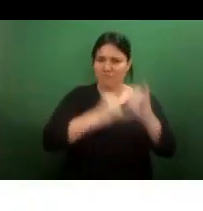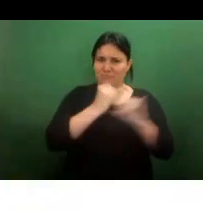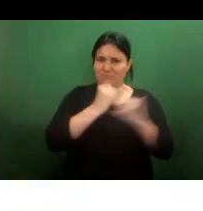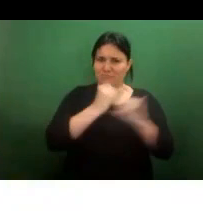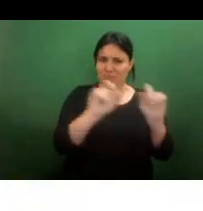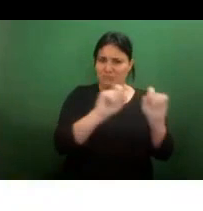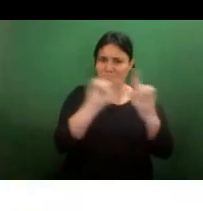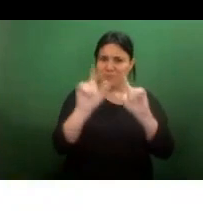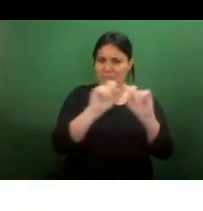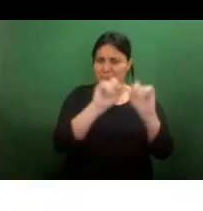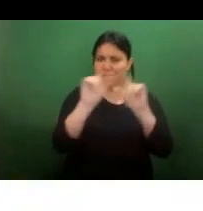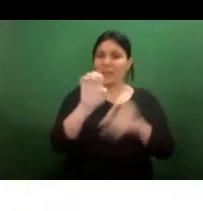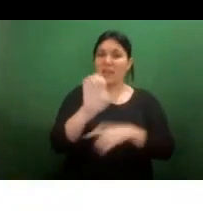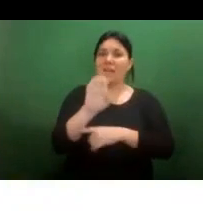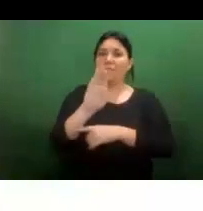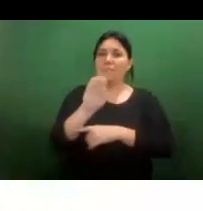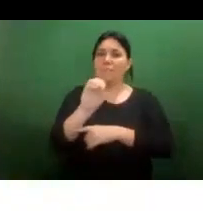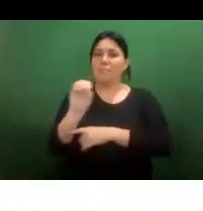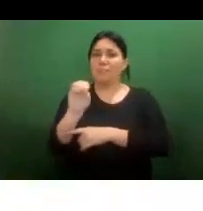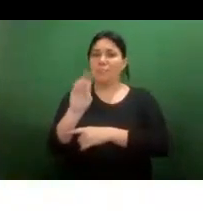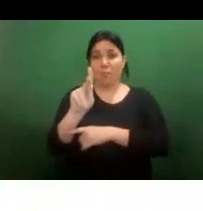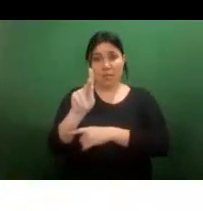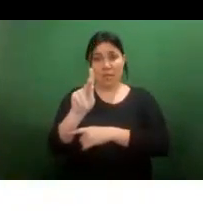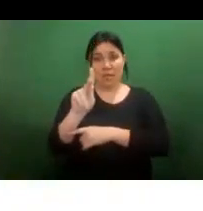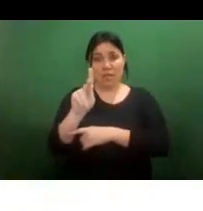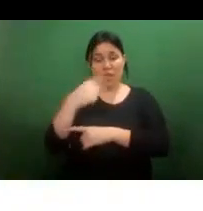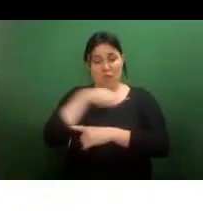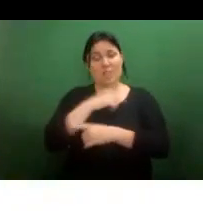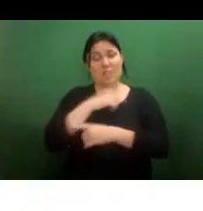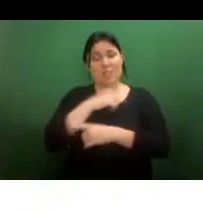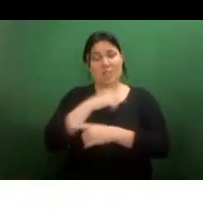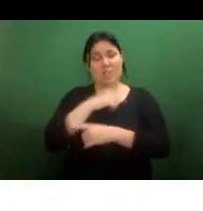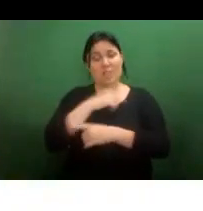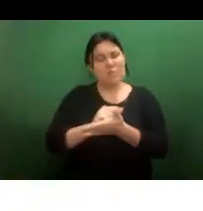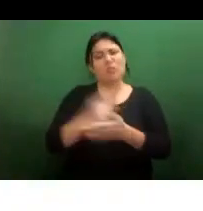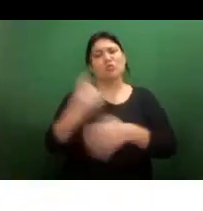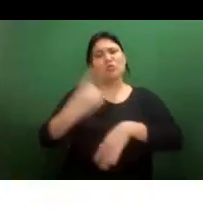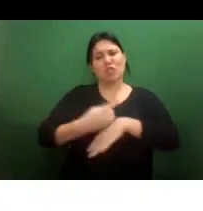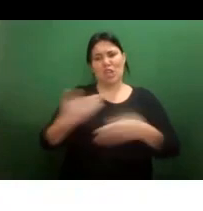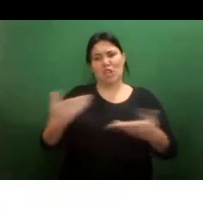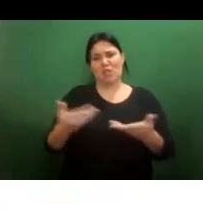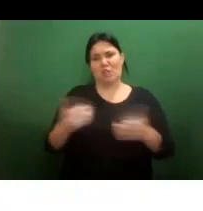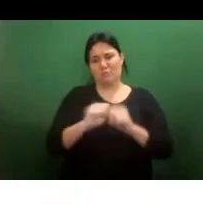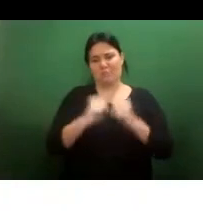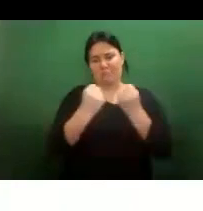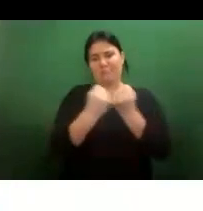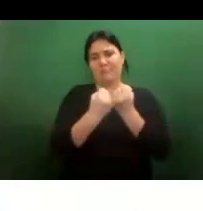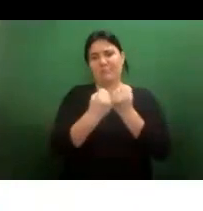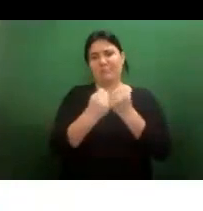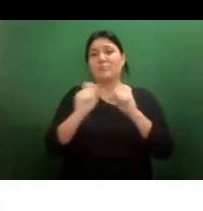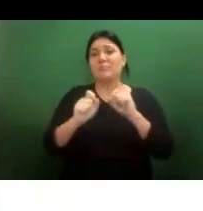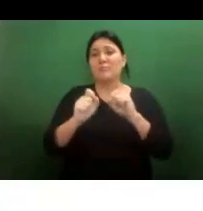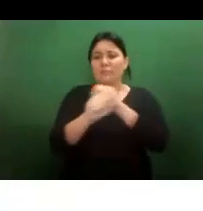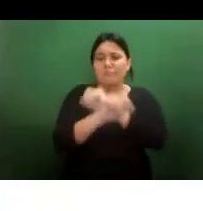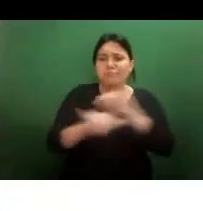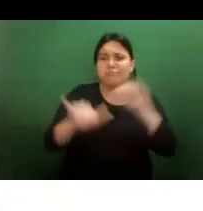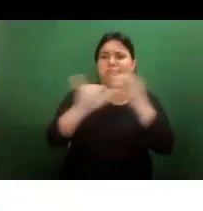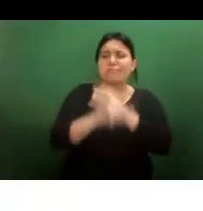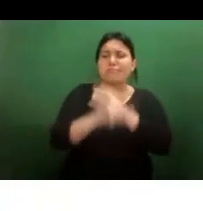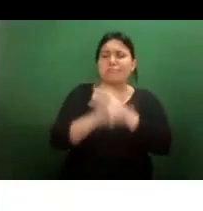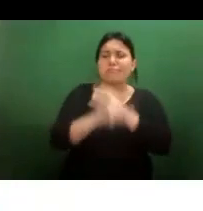teremos este importante registro. Registro esse que será mais uma forma de disseminar a pauta da